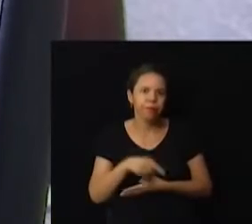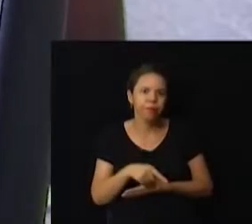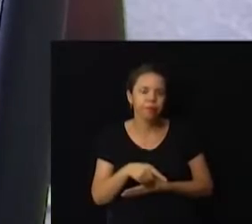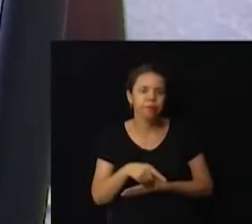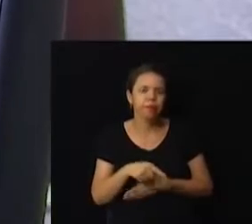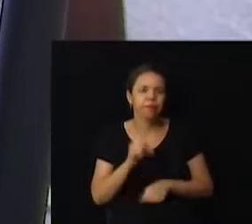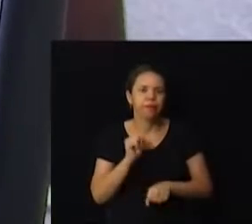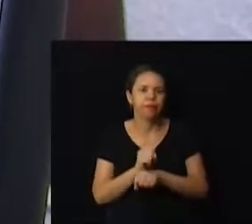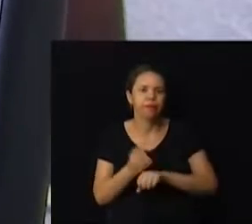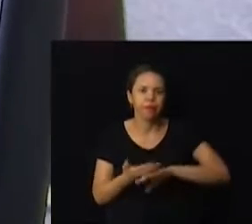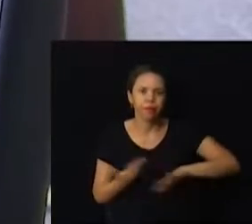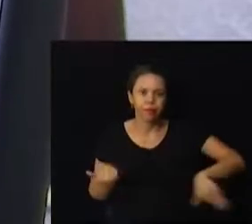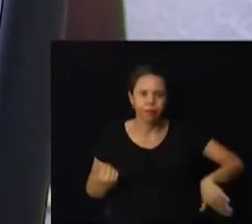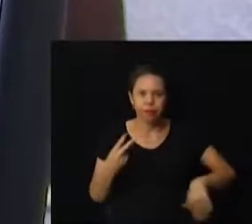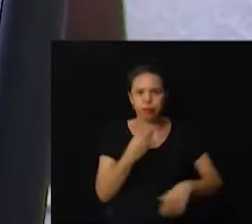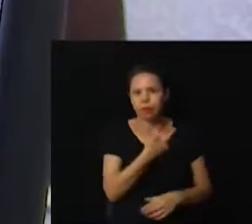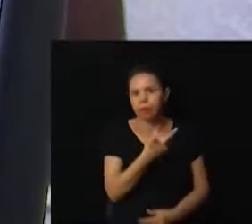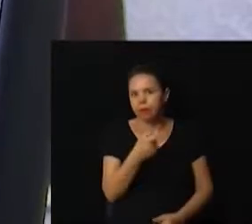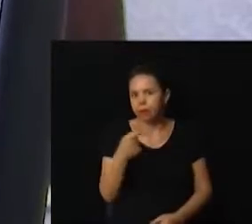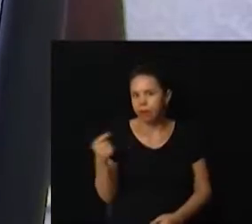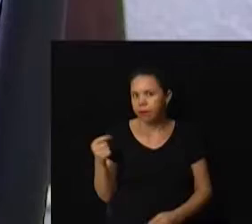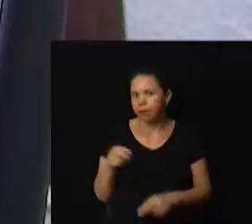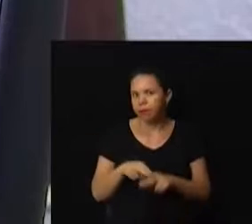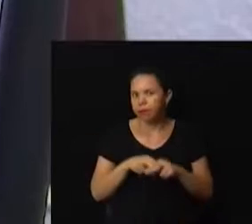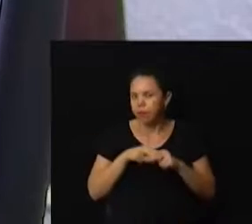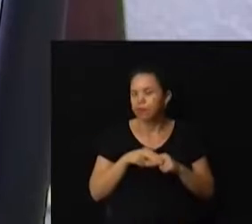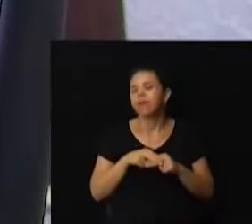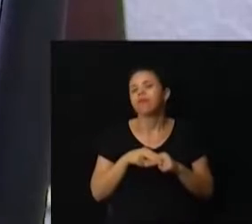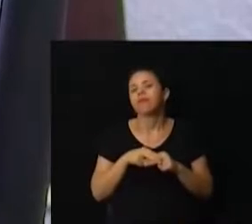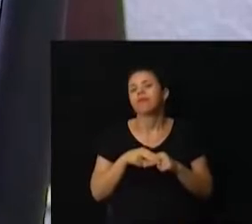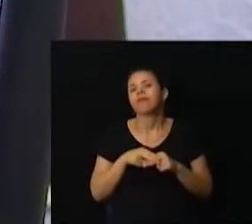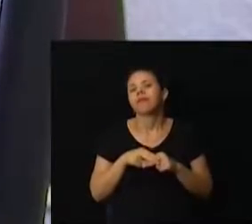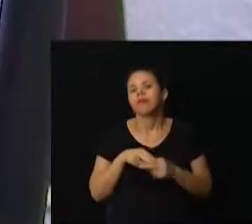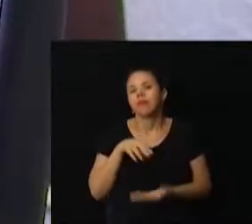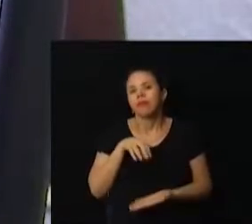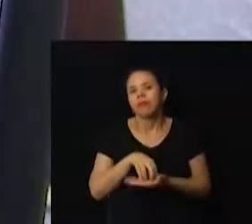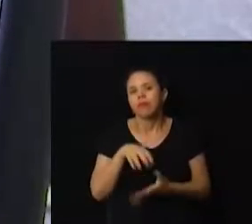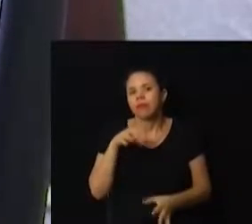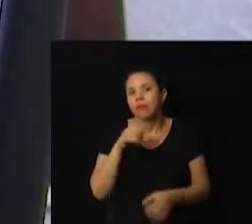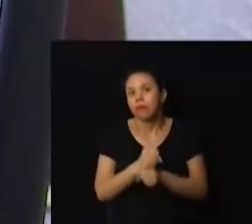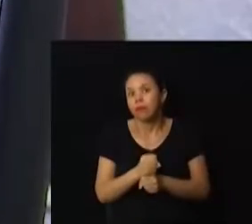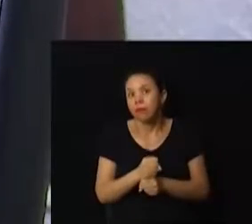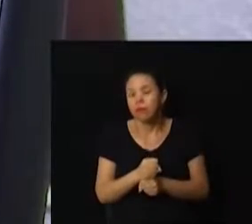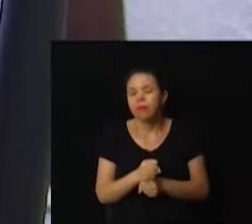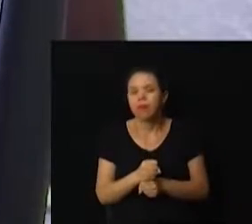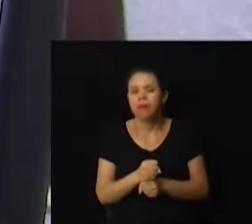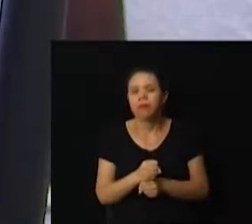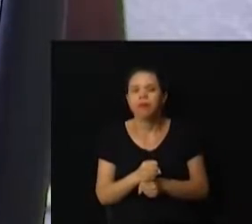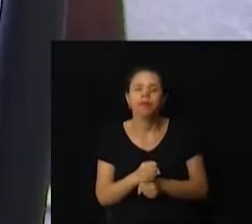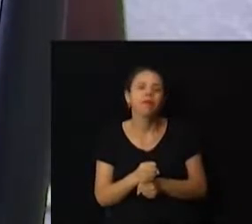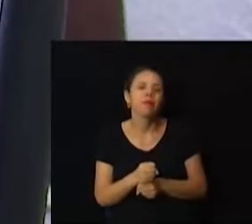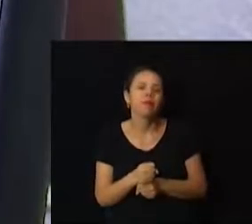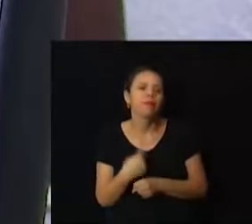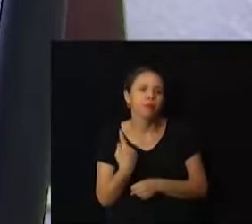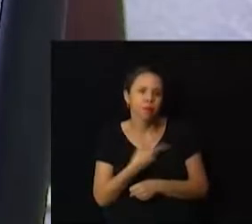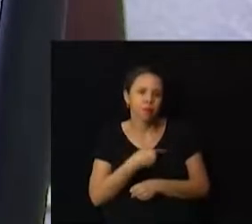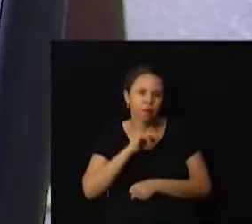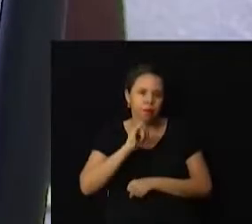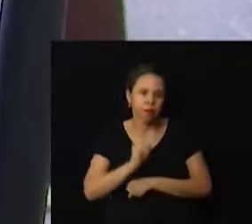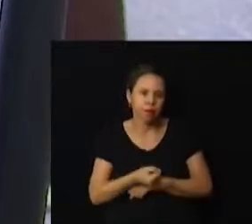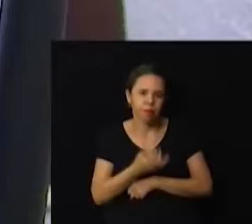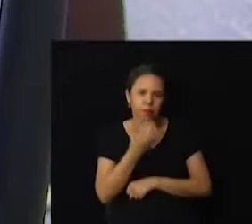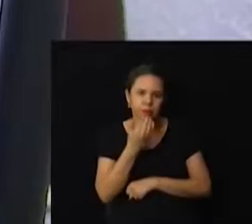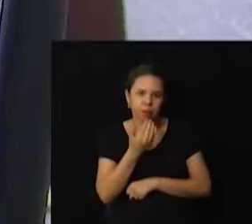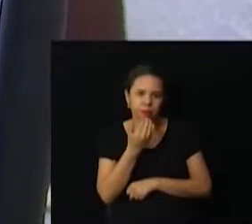contrato, esse contrato que está suspenso desde 2020, por apontamento do Tribunal de Contas. A gente